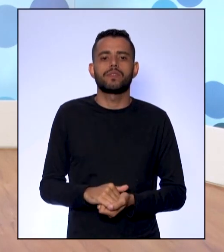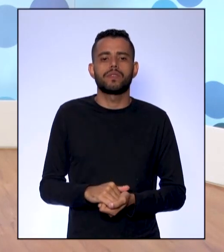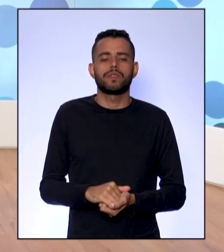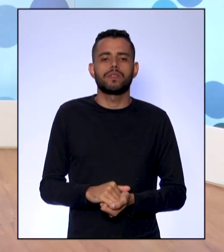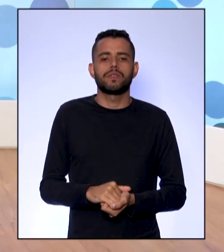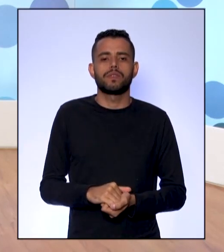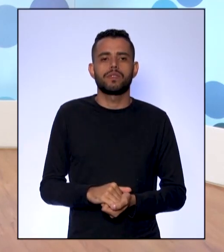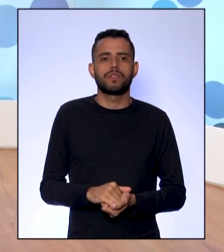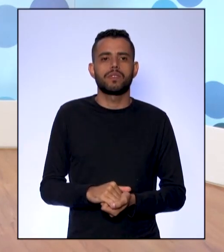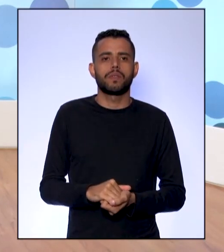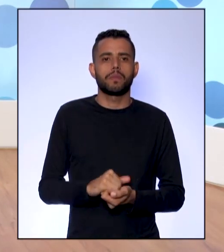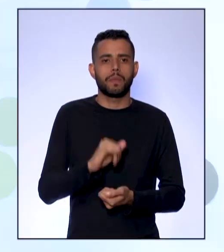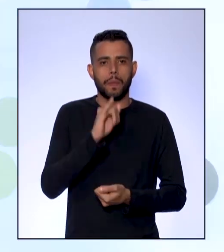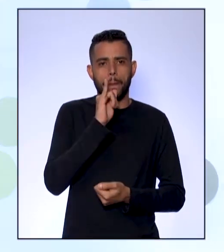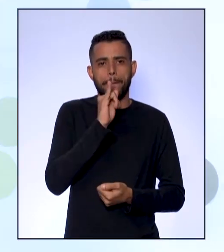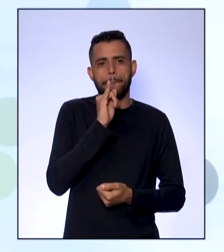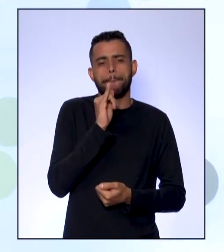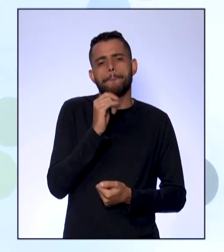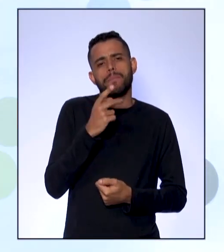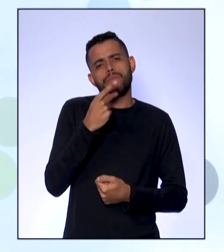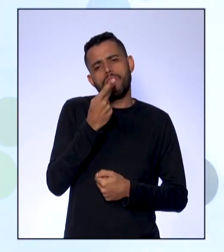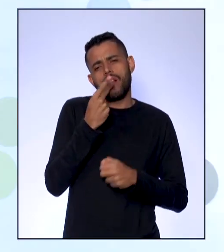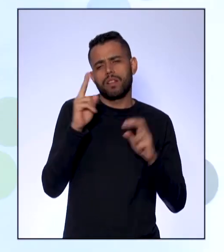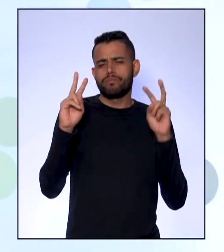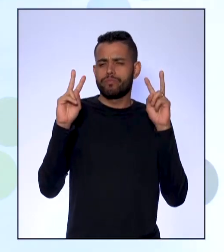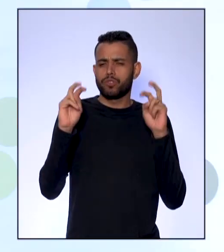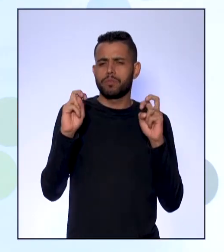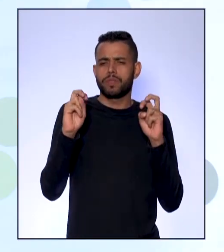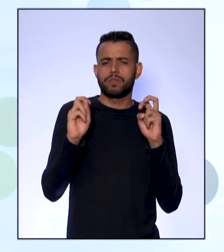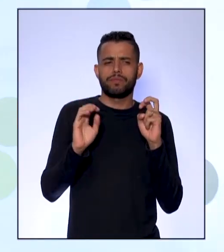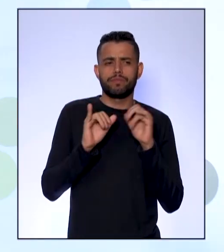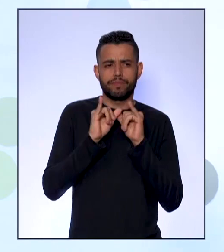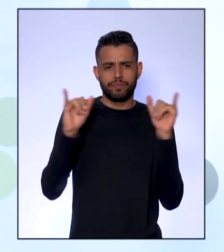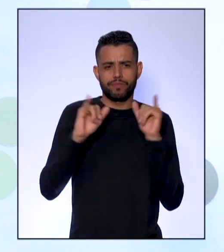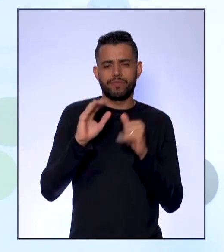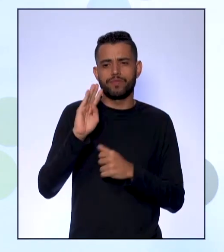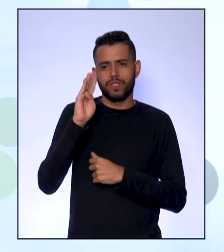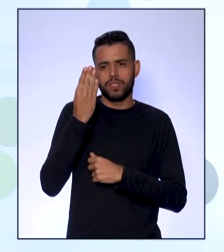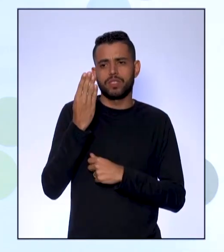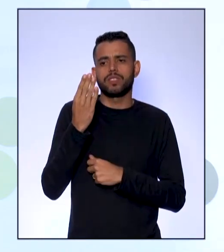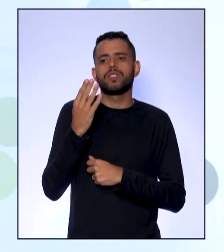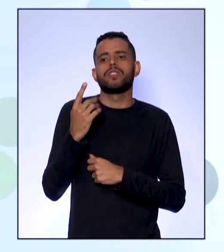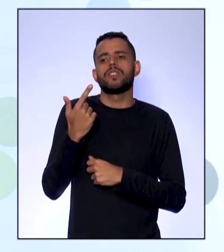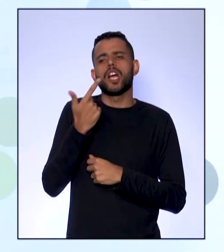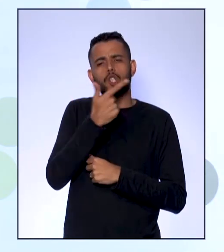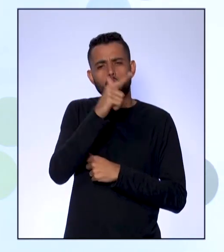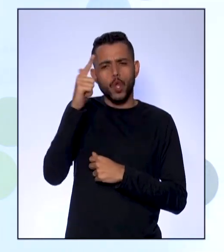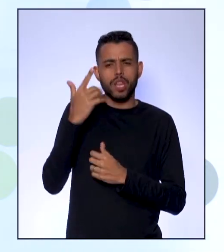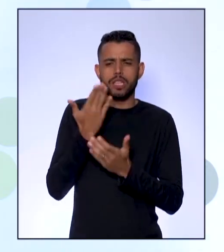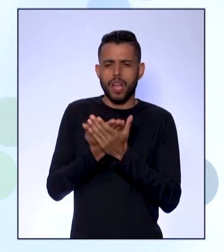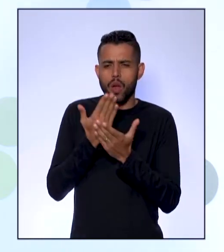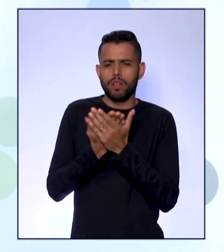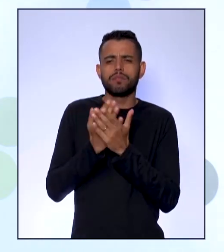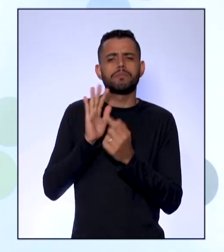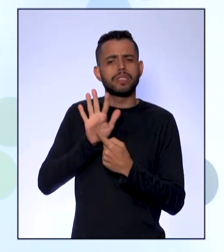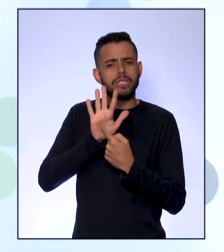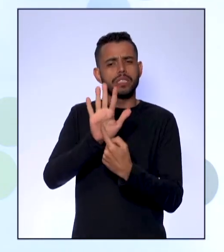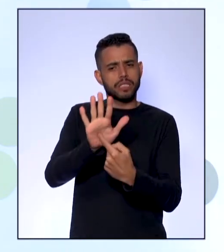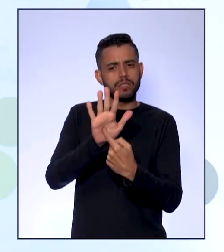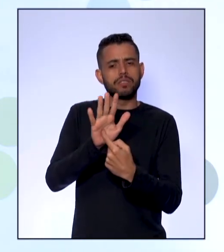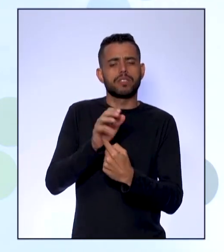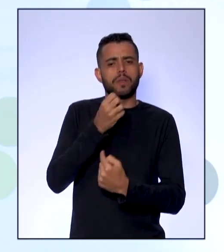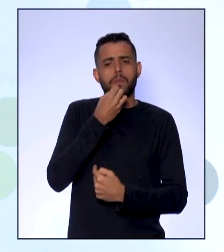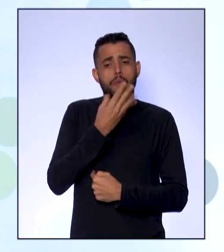quando a gente fala sobre fake news, uma coisa que apareceu nas outras aulas, e, né, eu acho que vale a gente